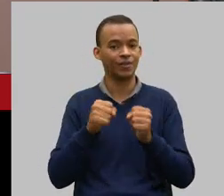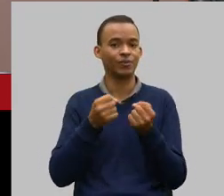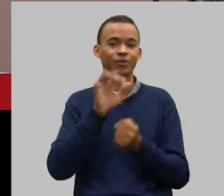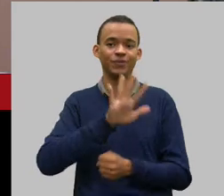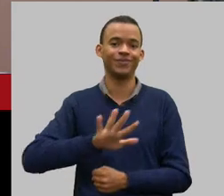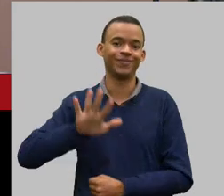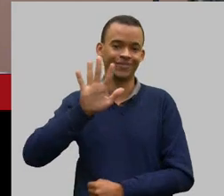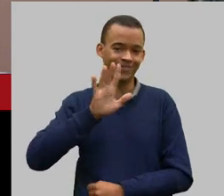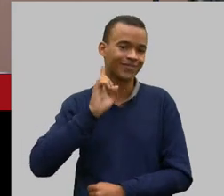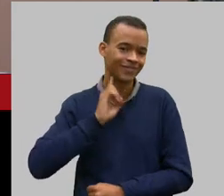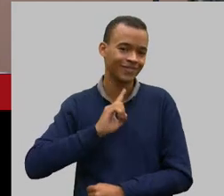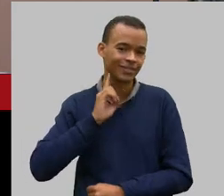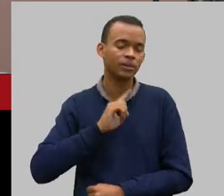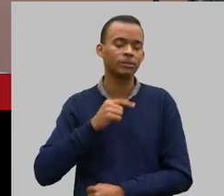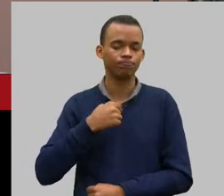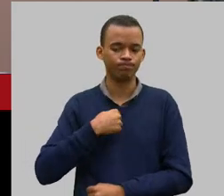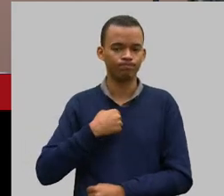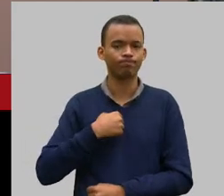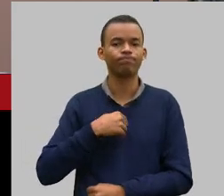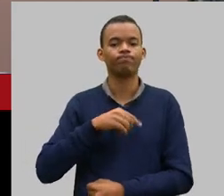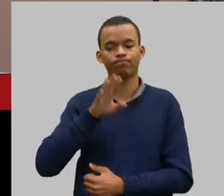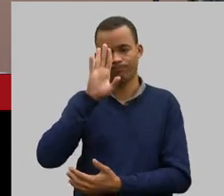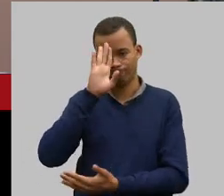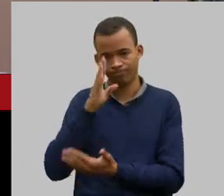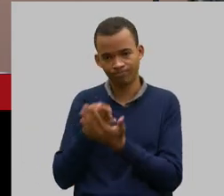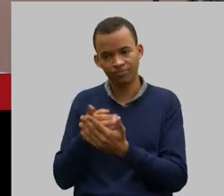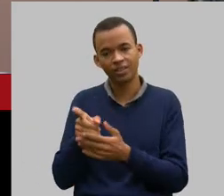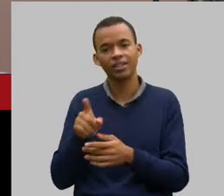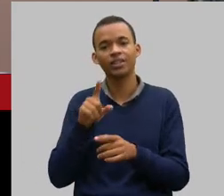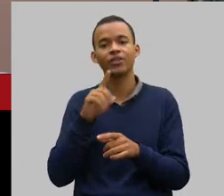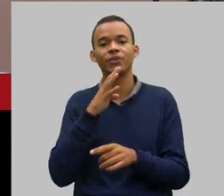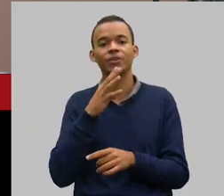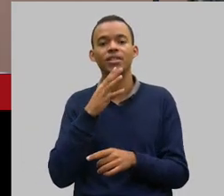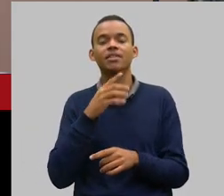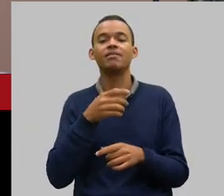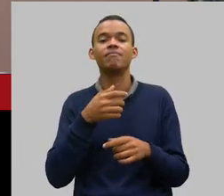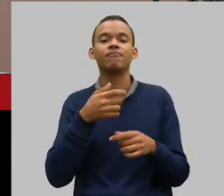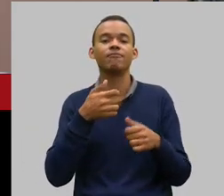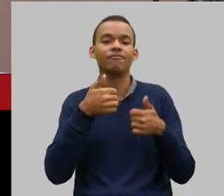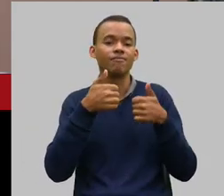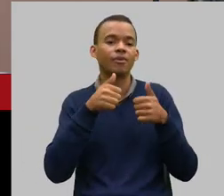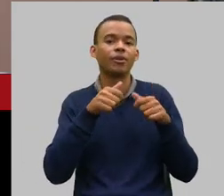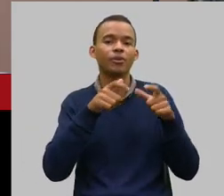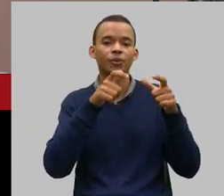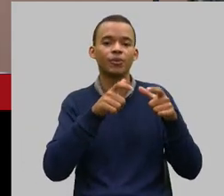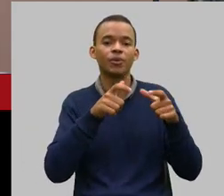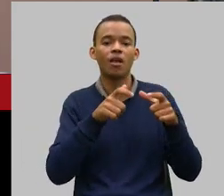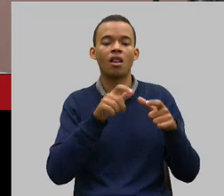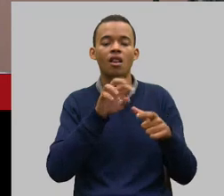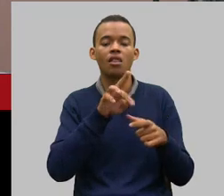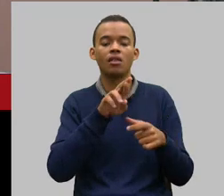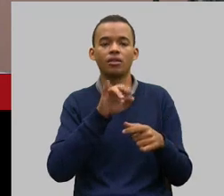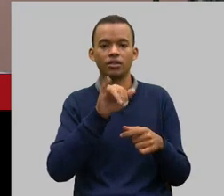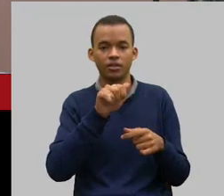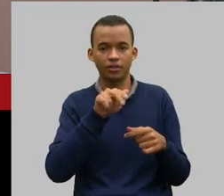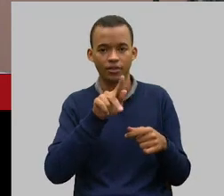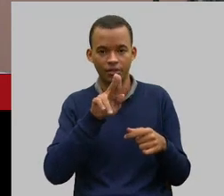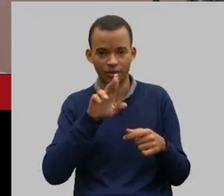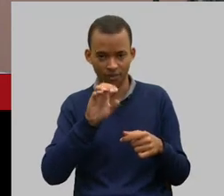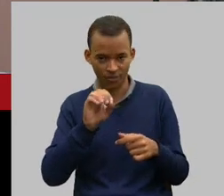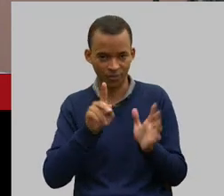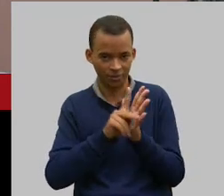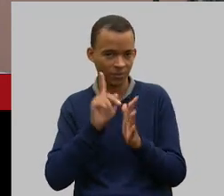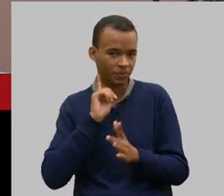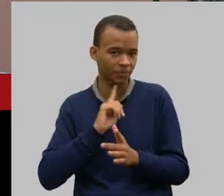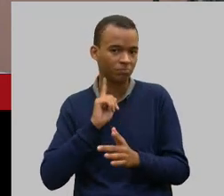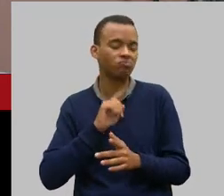tem um conhecimento profundo da região do triângulo e em breve vamos ter anúncio de investimento lá tá com certeza eh o dever de casa tá sendo